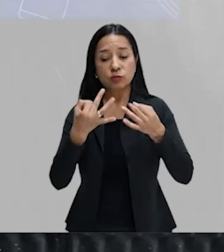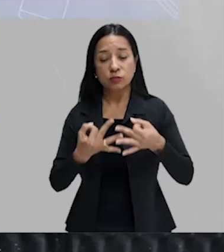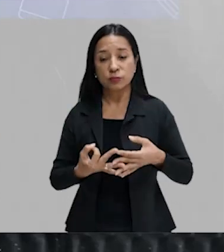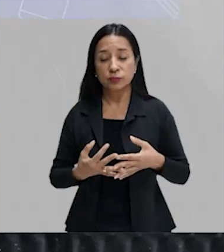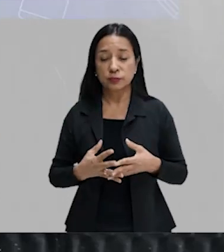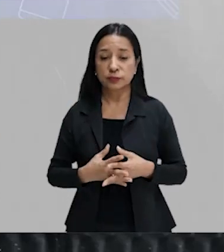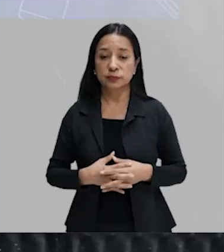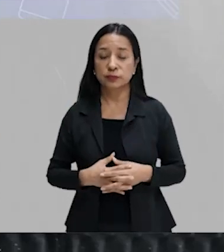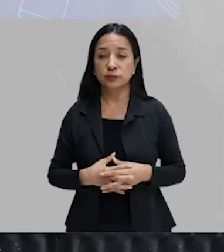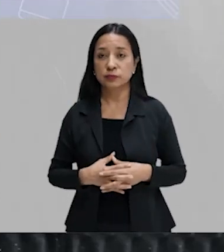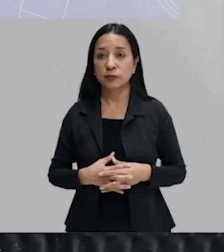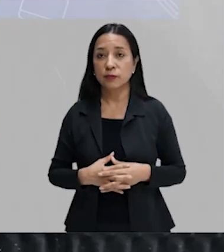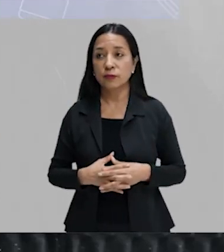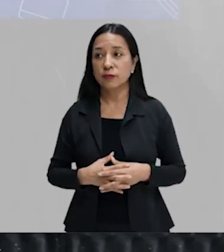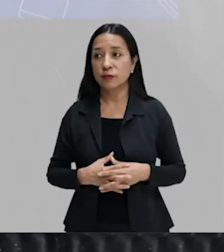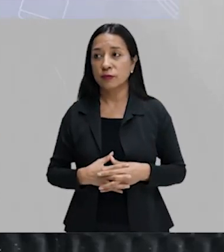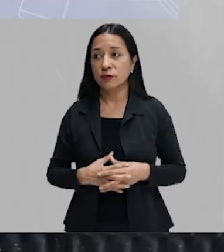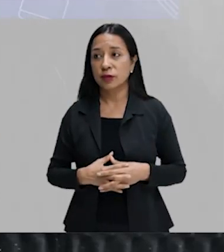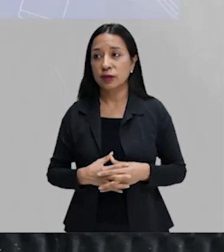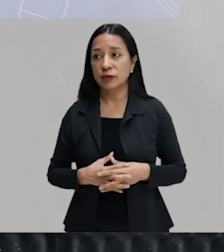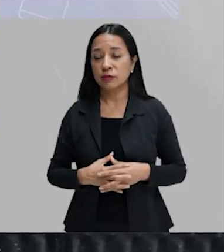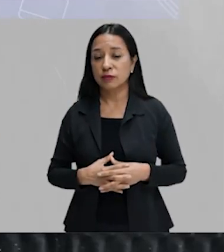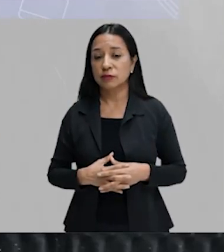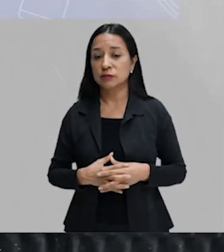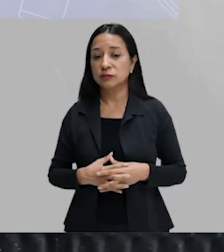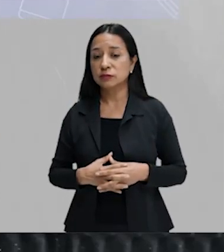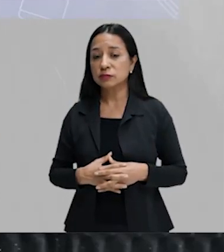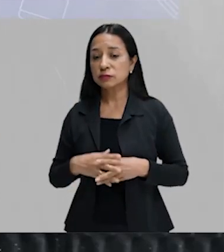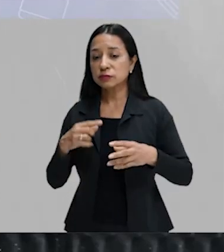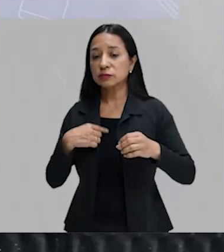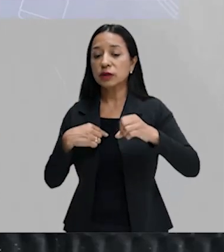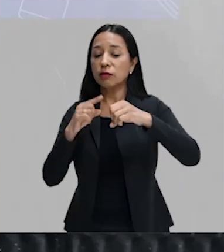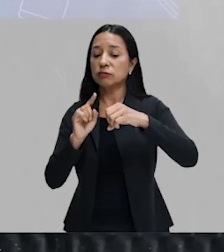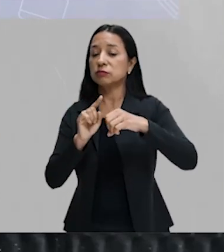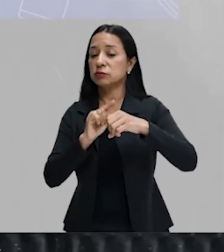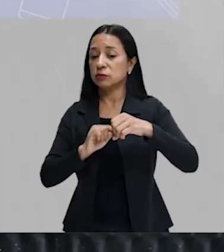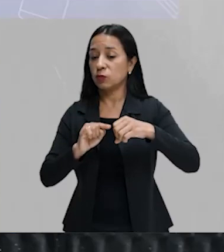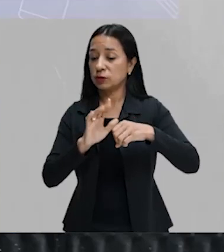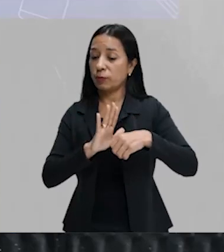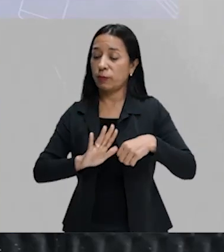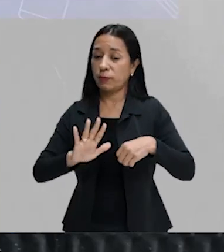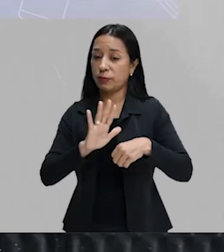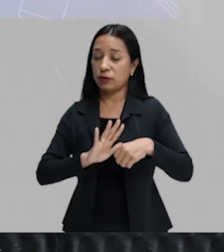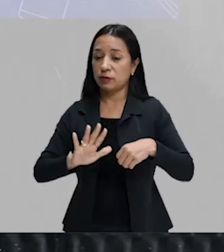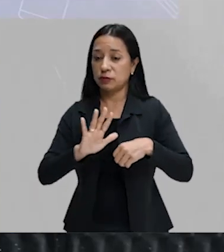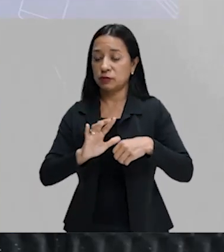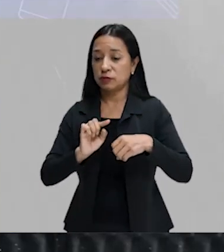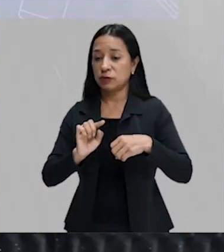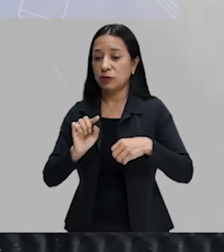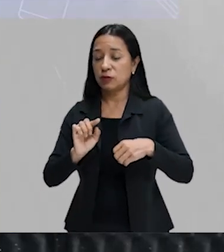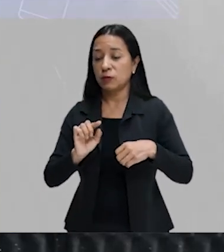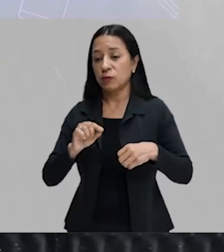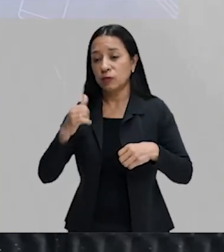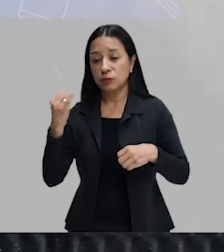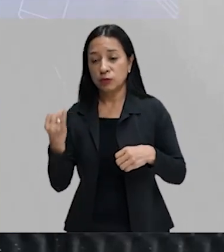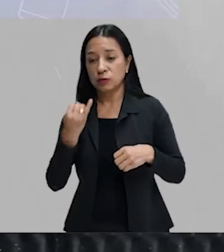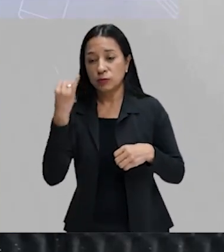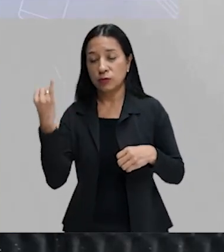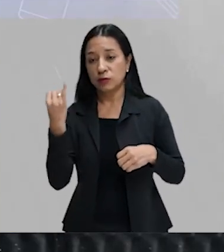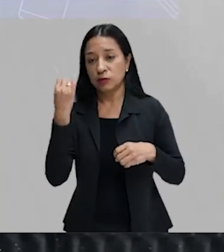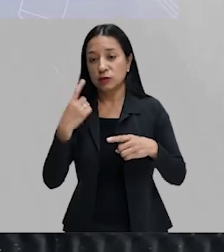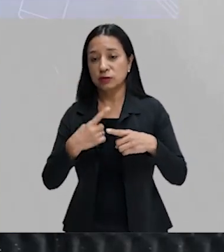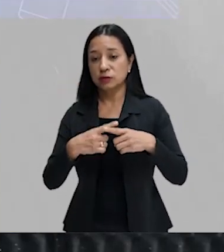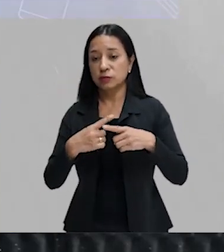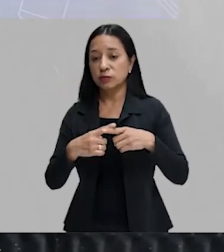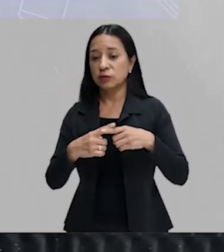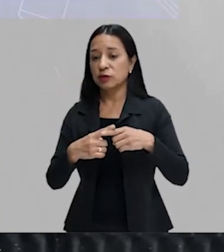celomado. Veja, o animal celomado, ele tem um espaço no interior dele. Esse espaço vai ser importante porque ele vai